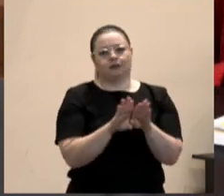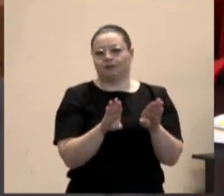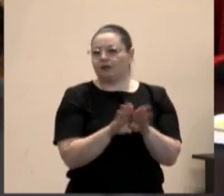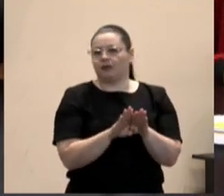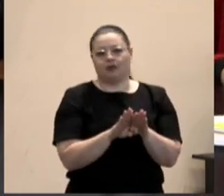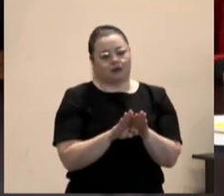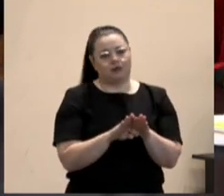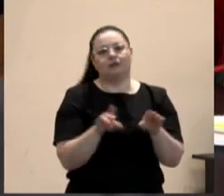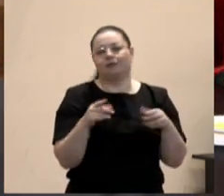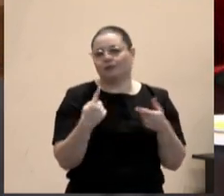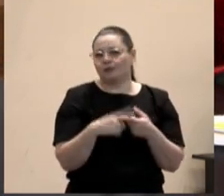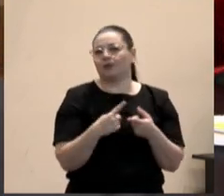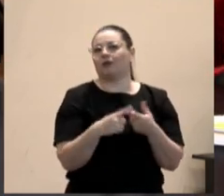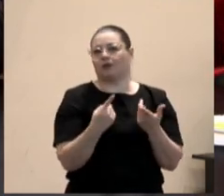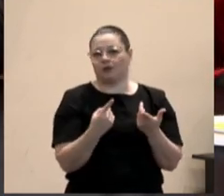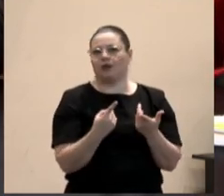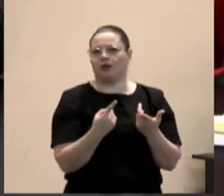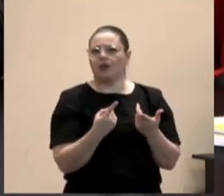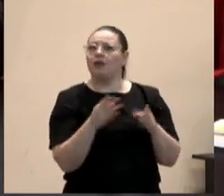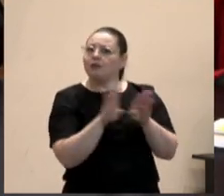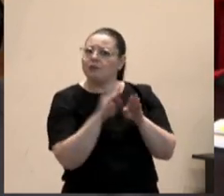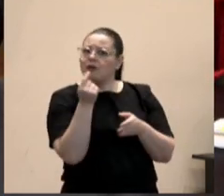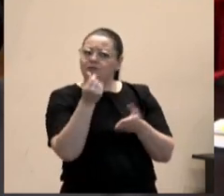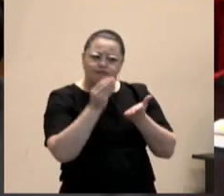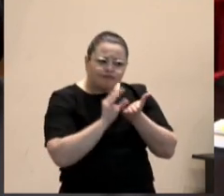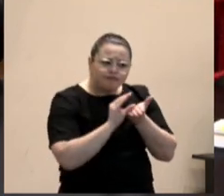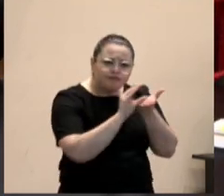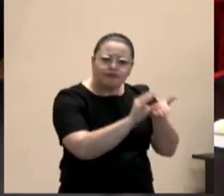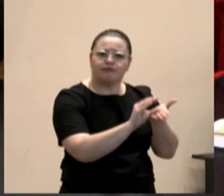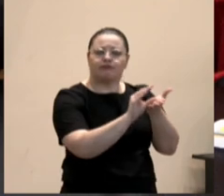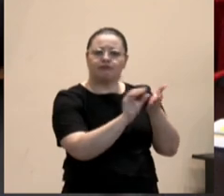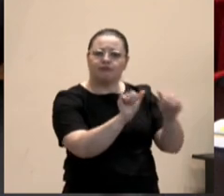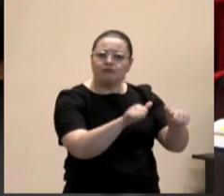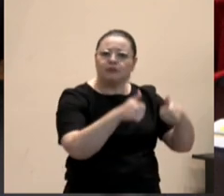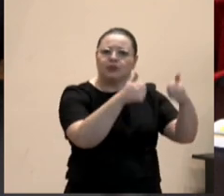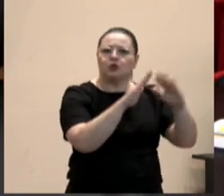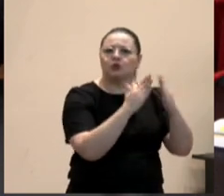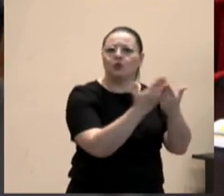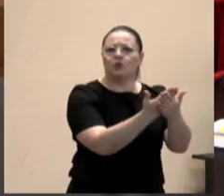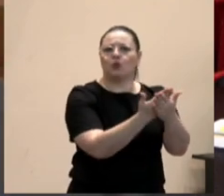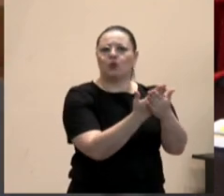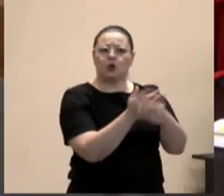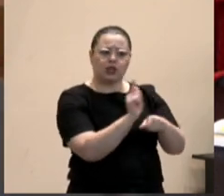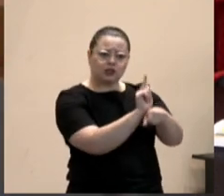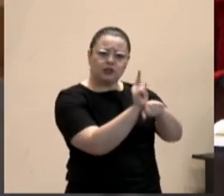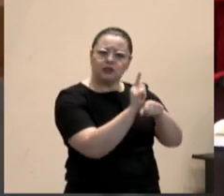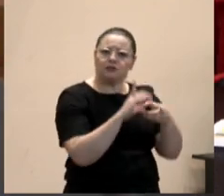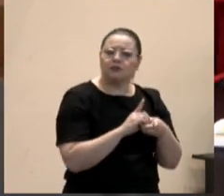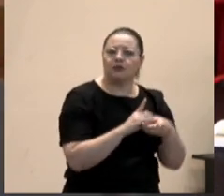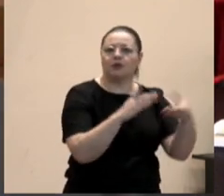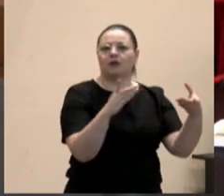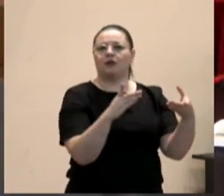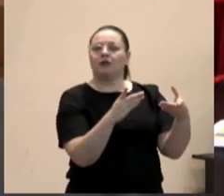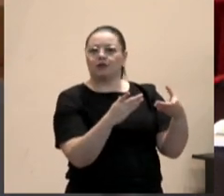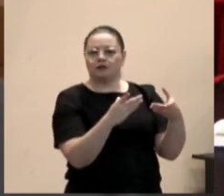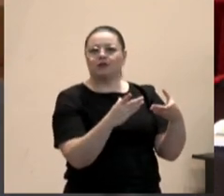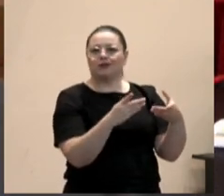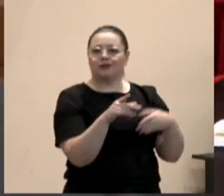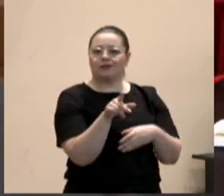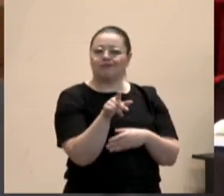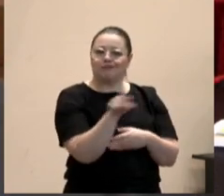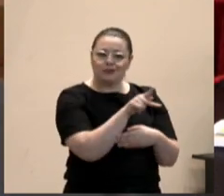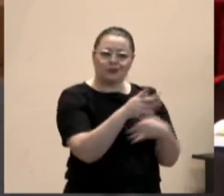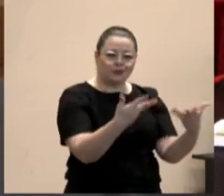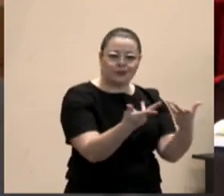financiar a valorização, para qualificar a escola, fazer preparação para ter gestão democrática,